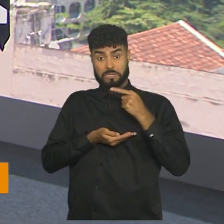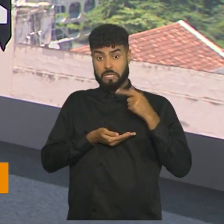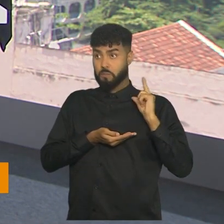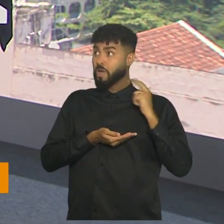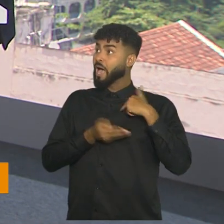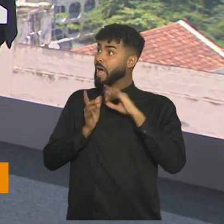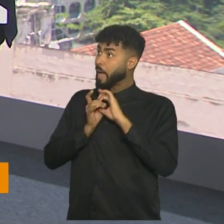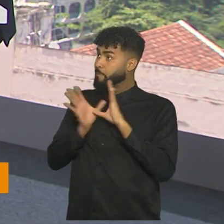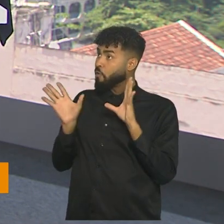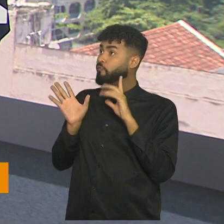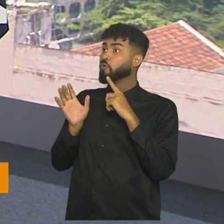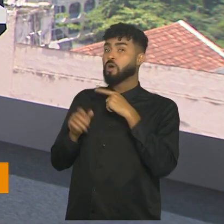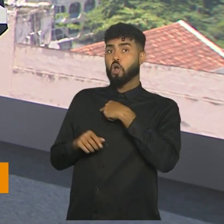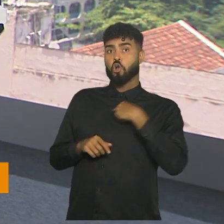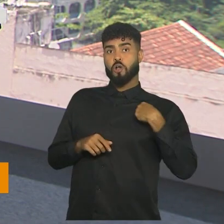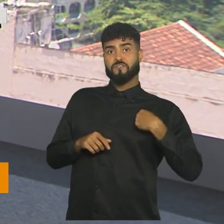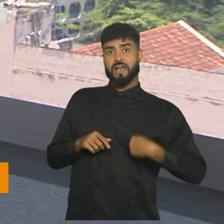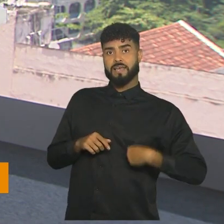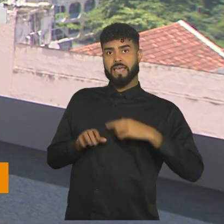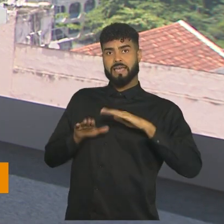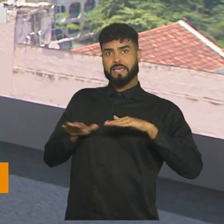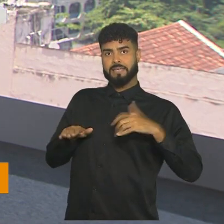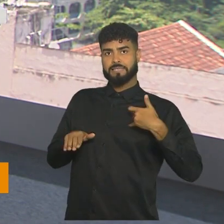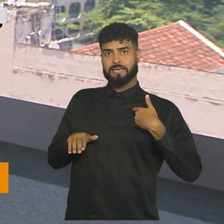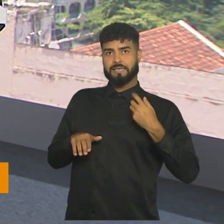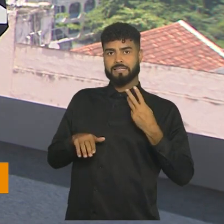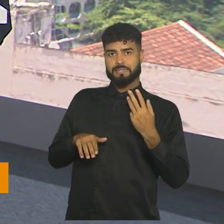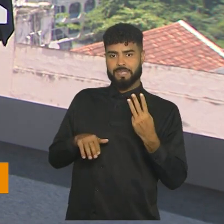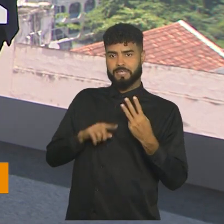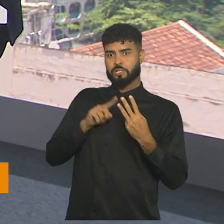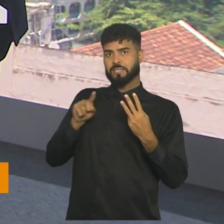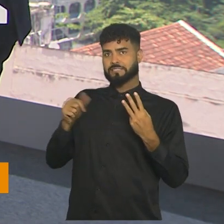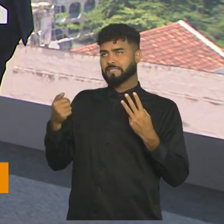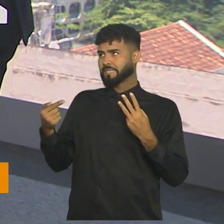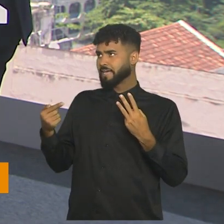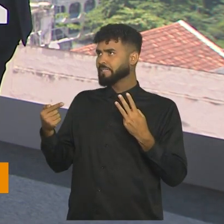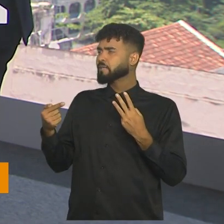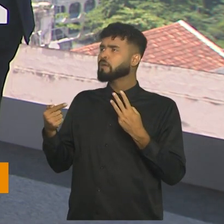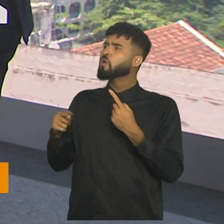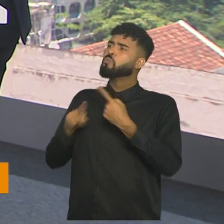Coronavac para crianças de 3 a adolescentes de 17 anos. O que levou